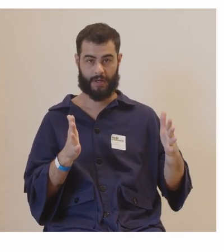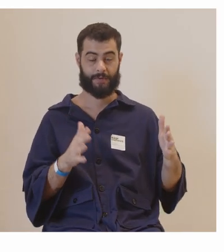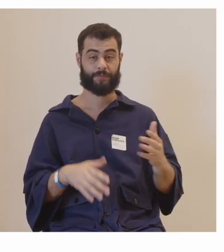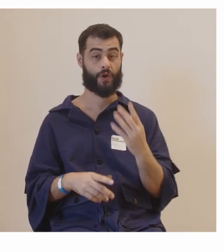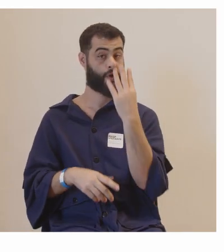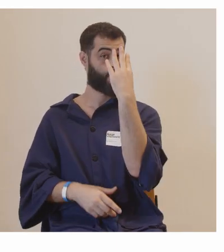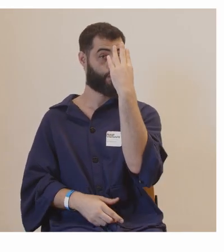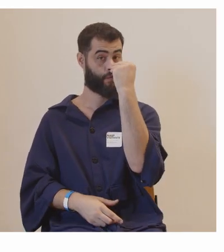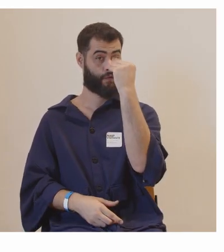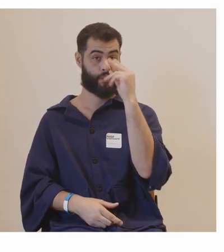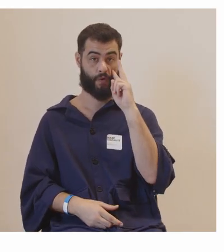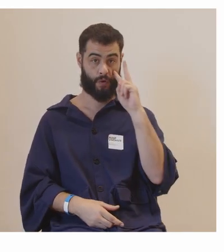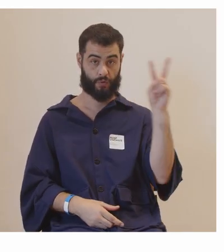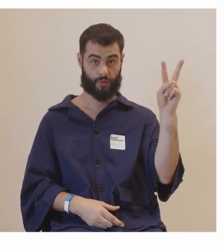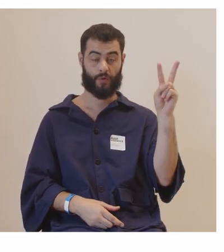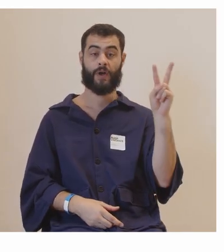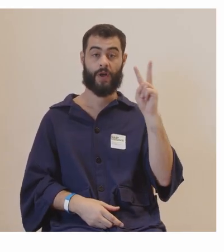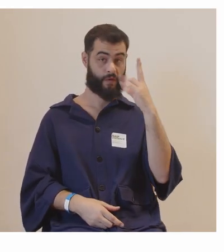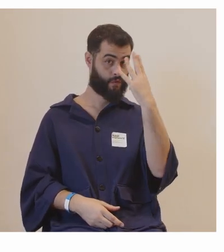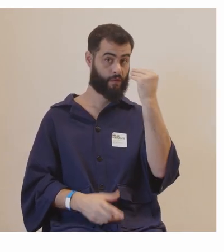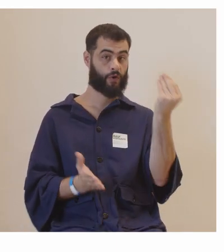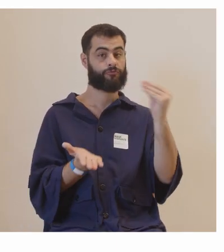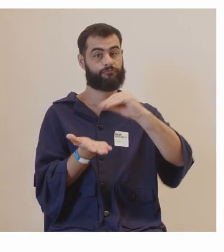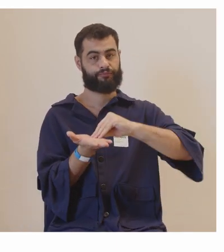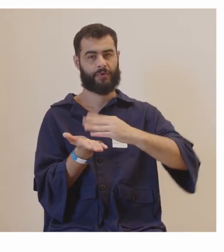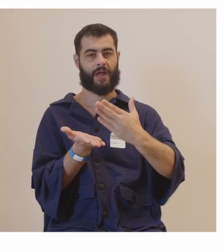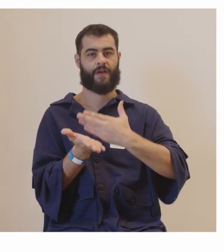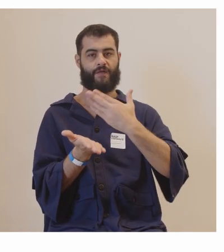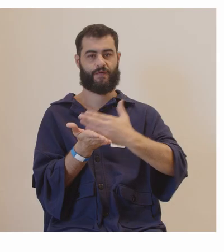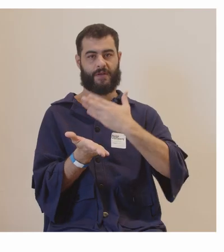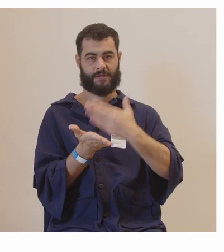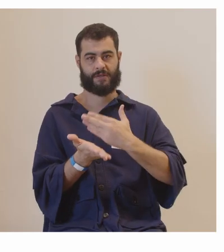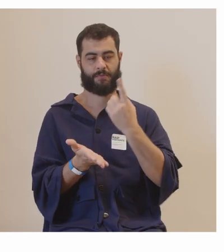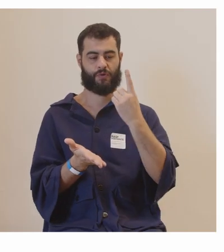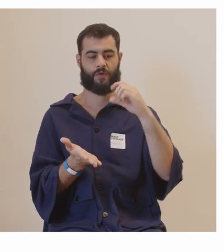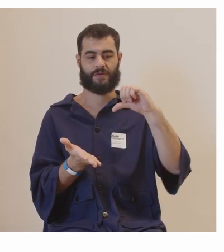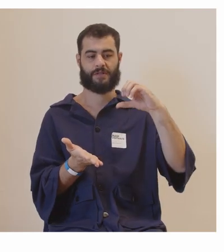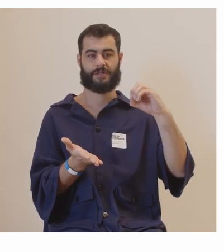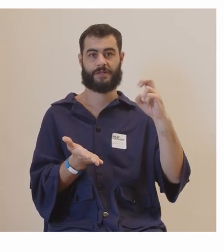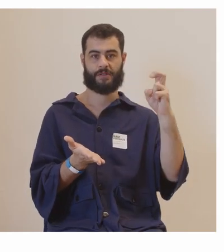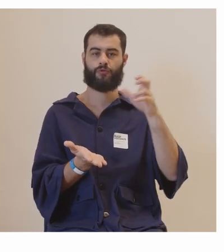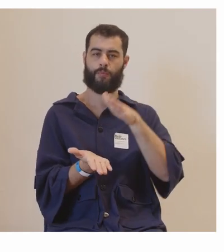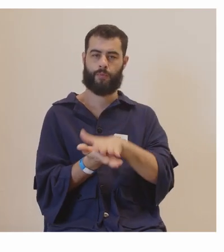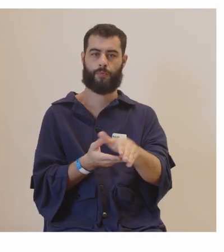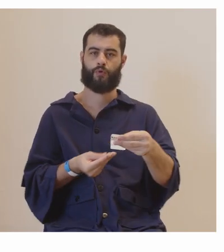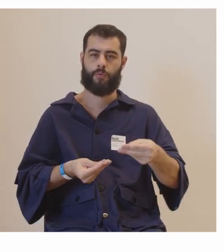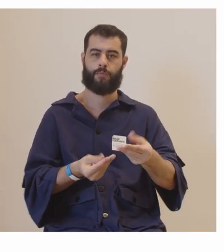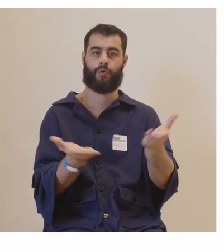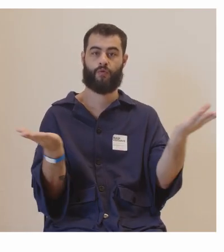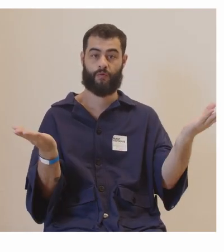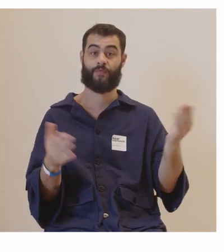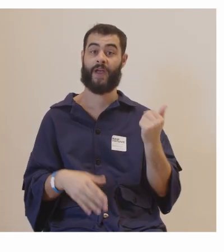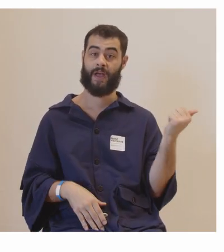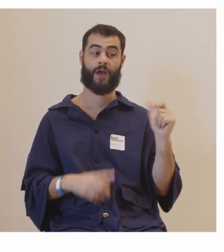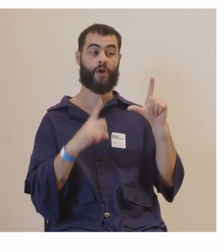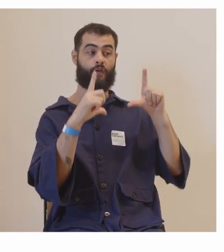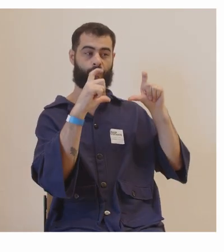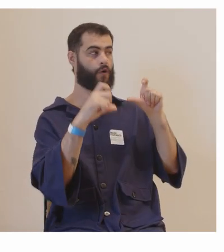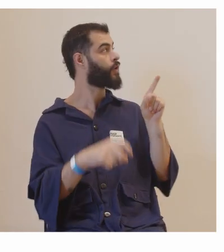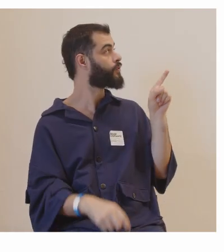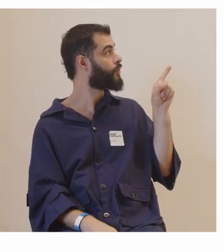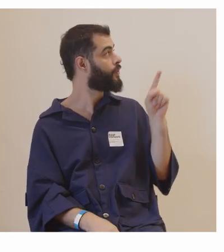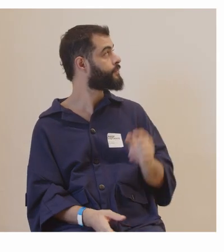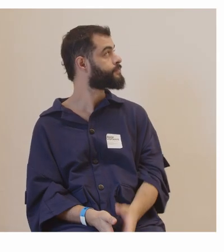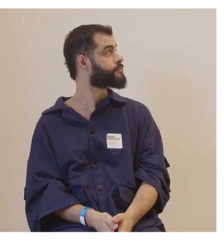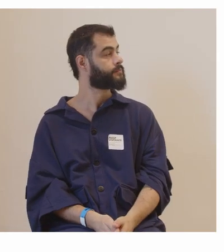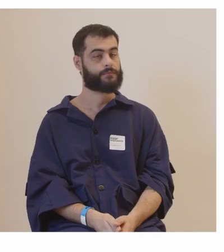que foi publicada na revista The Studio, em Londres, em 1905. E isso é ele, justamente, posando no que vai ser conhecido